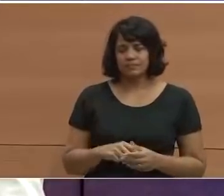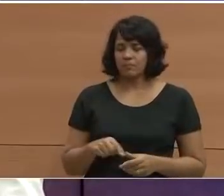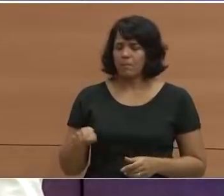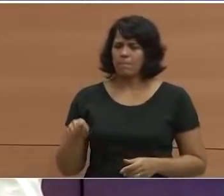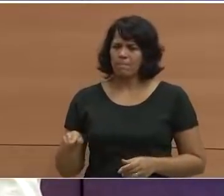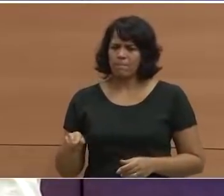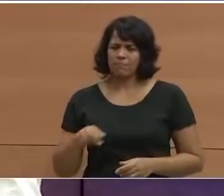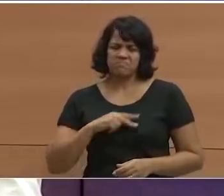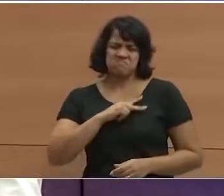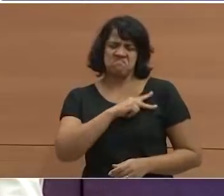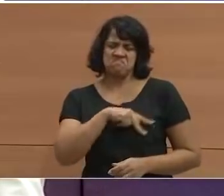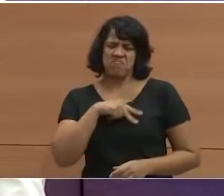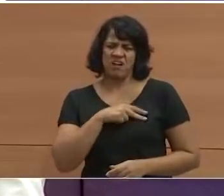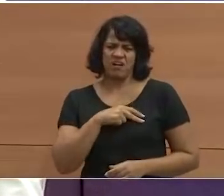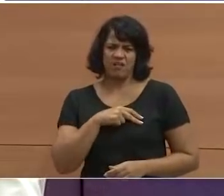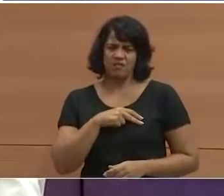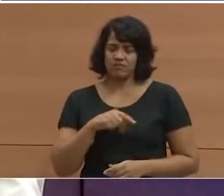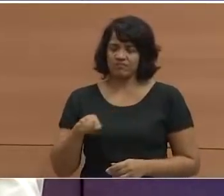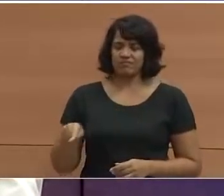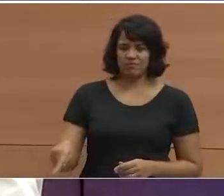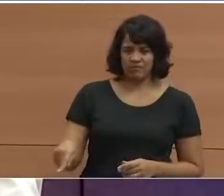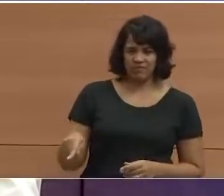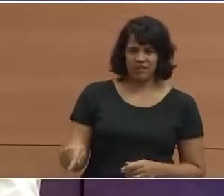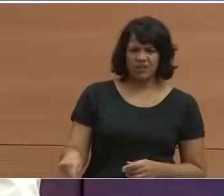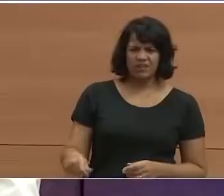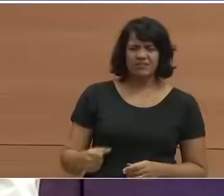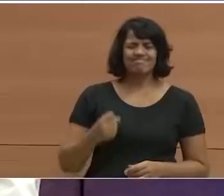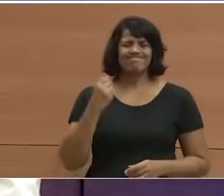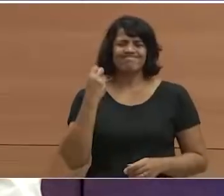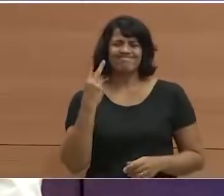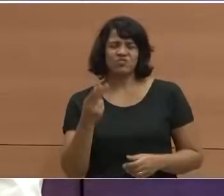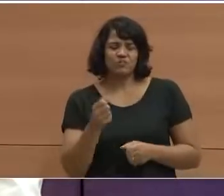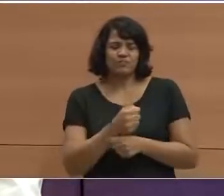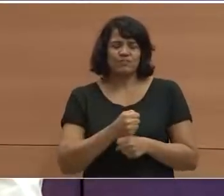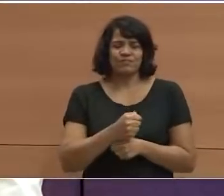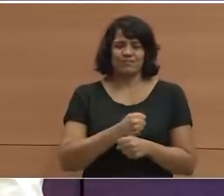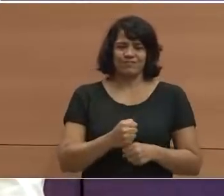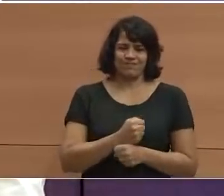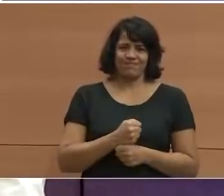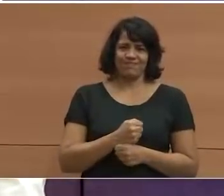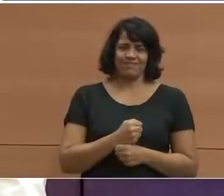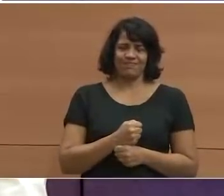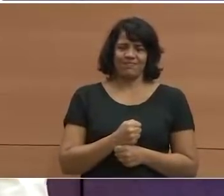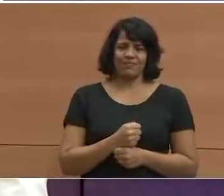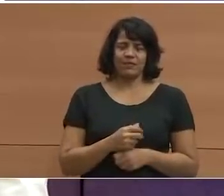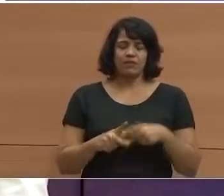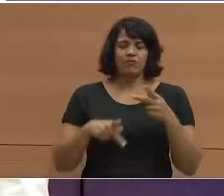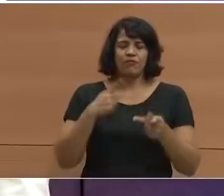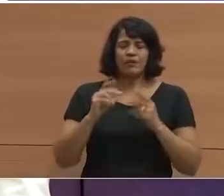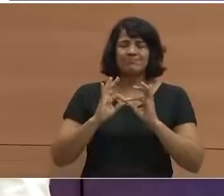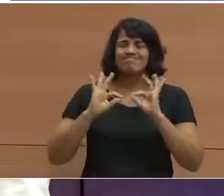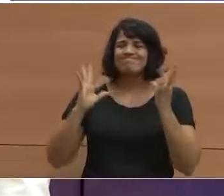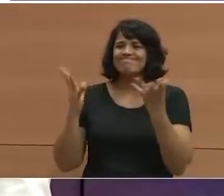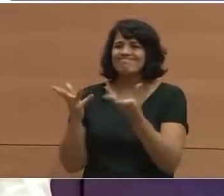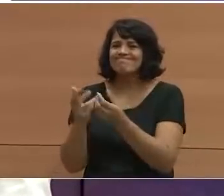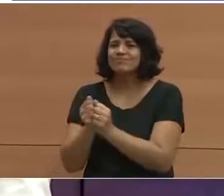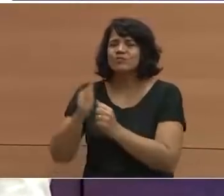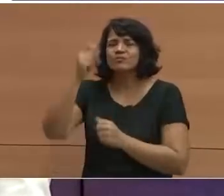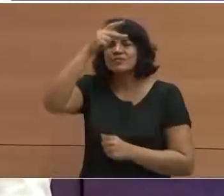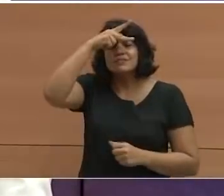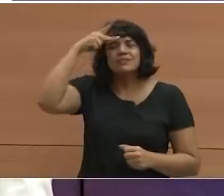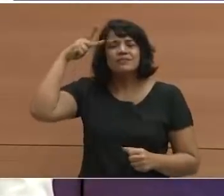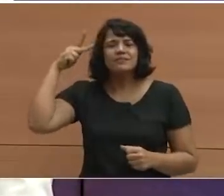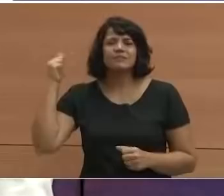ali diz assim: dando ensejo a que todos os habitantes da Ásia ouvissem